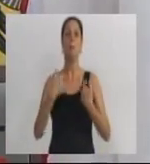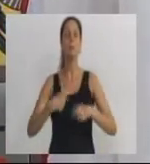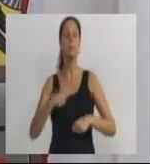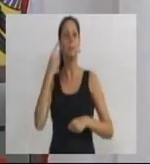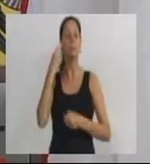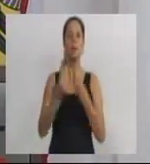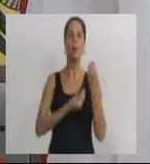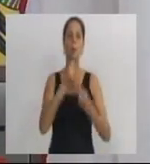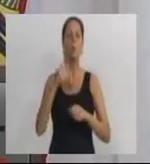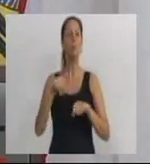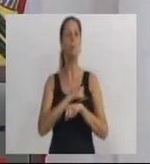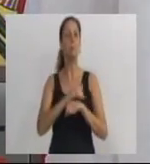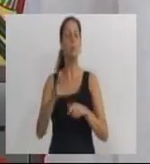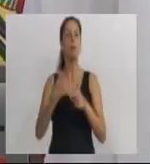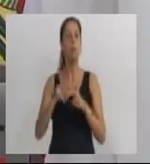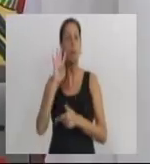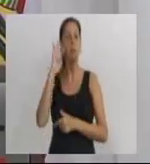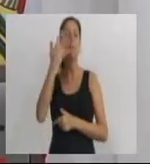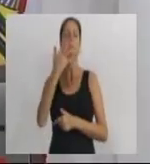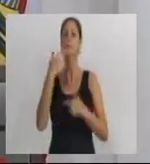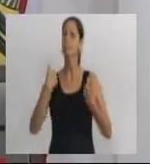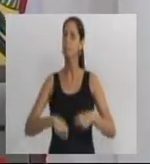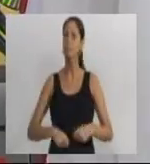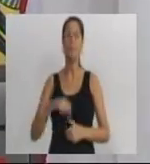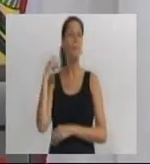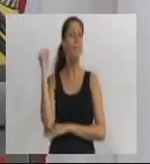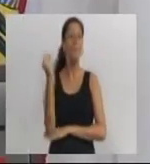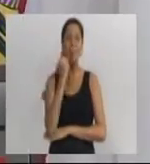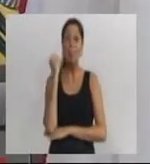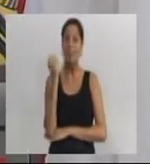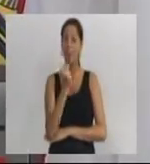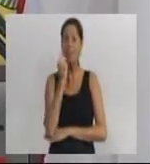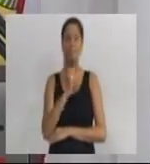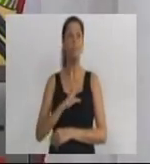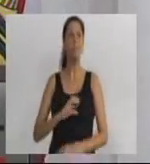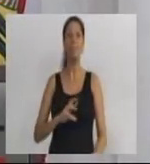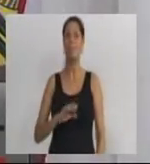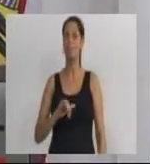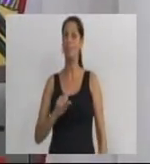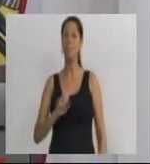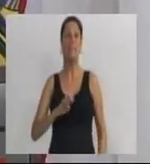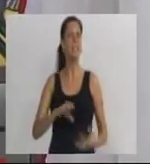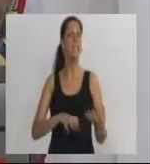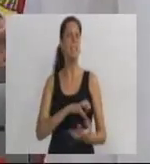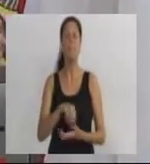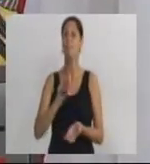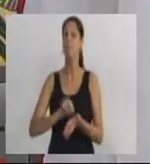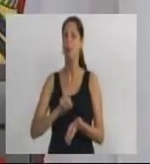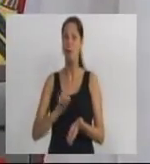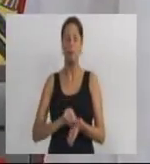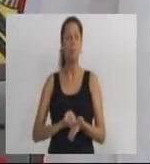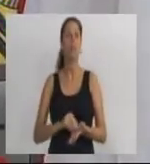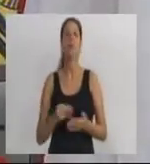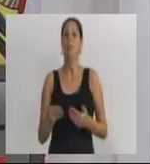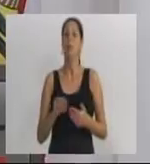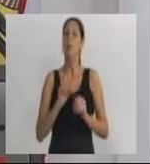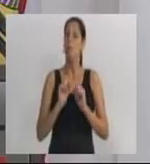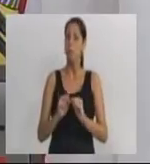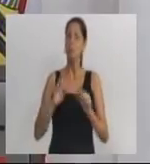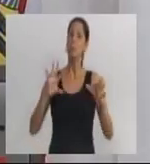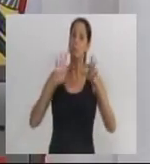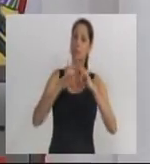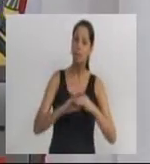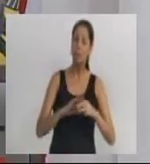solução para a resolução dessa grave crise, que seja pela parceria do poder público e da